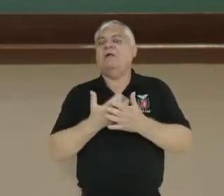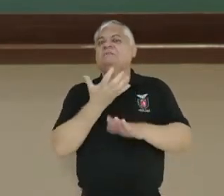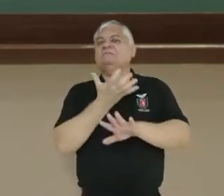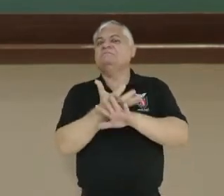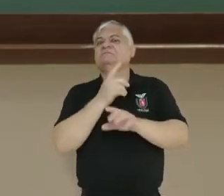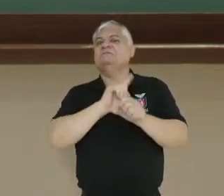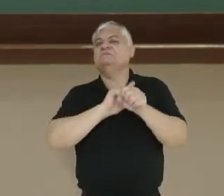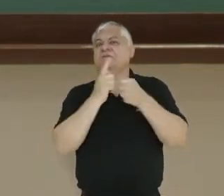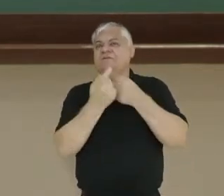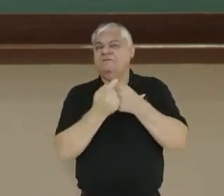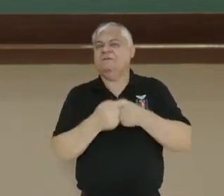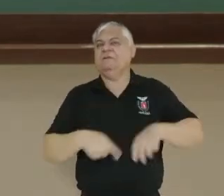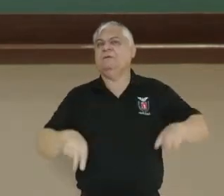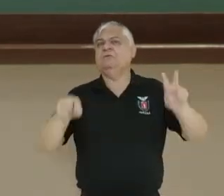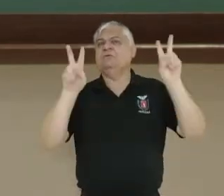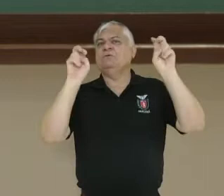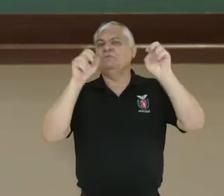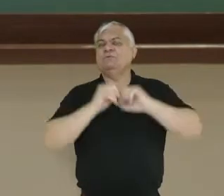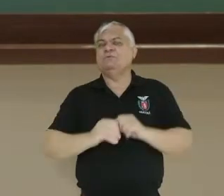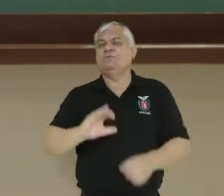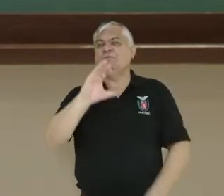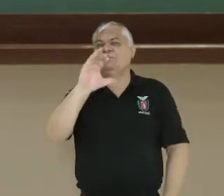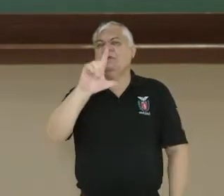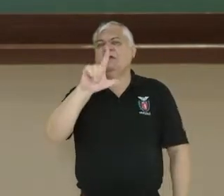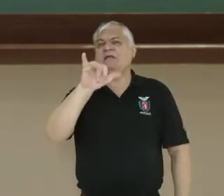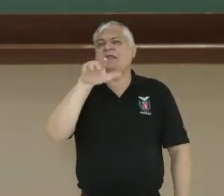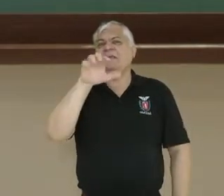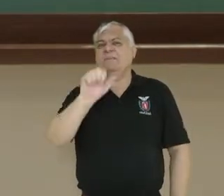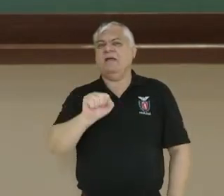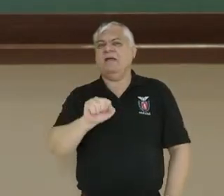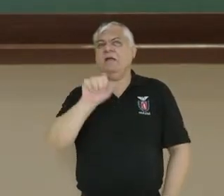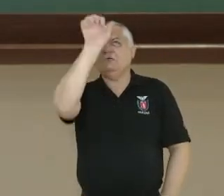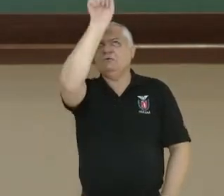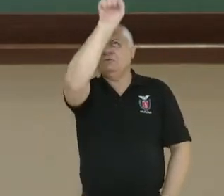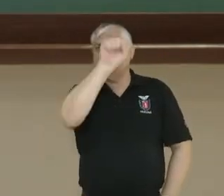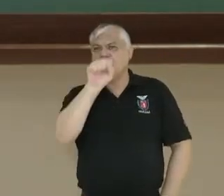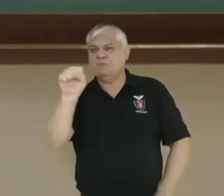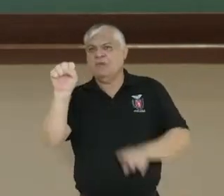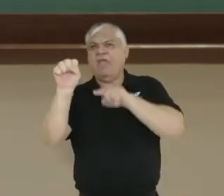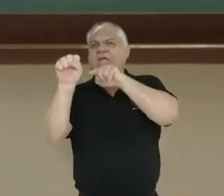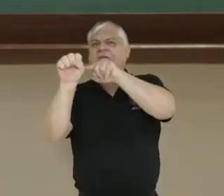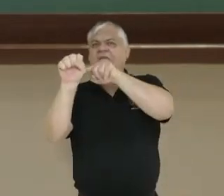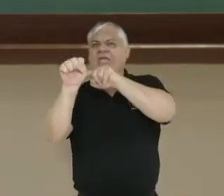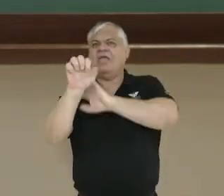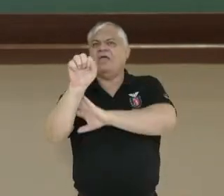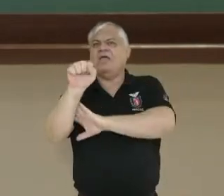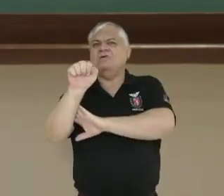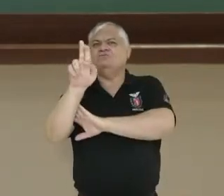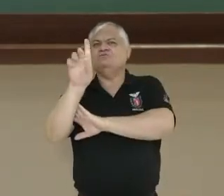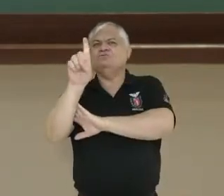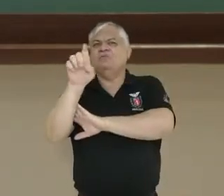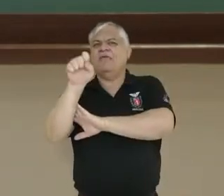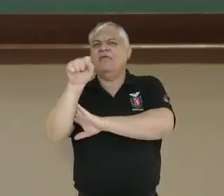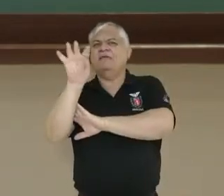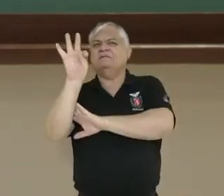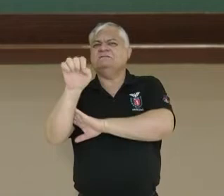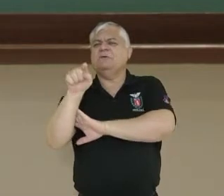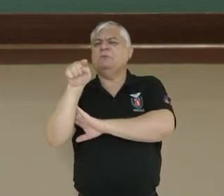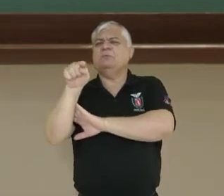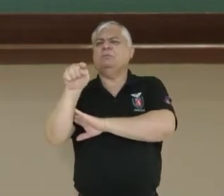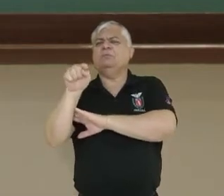e vamos falar sobre o clima da região sudeste do Brasil. Que características são